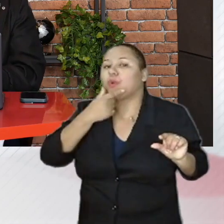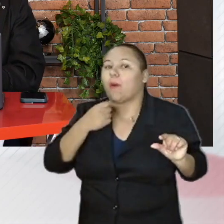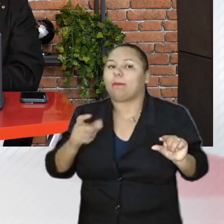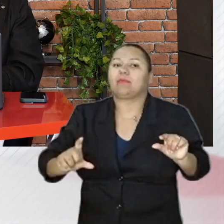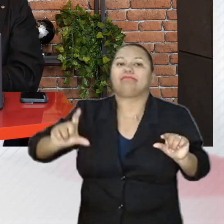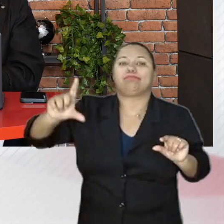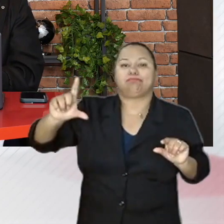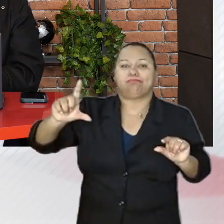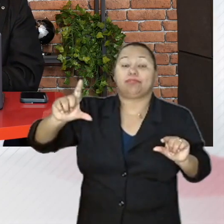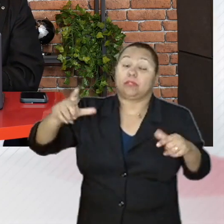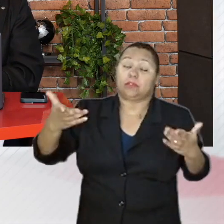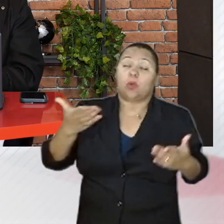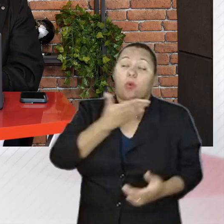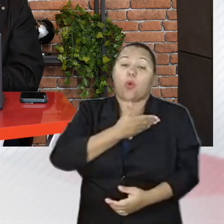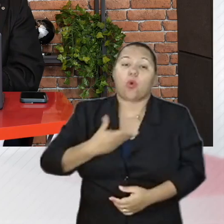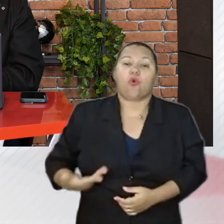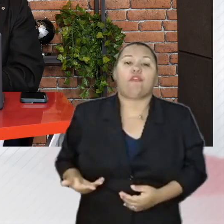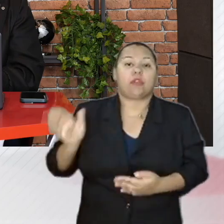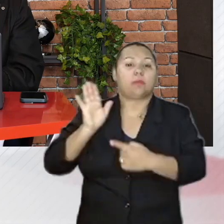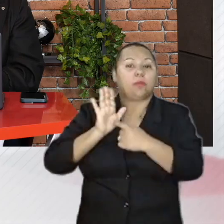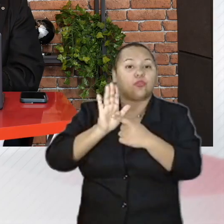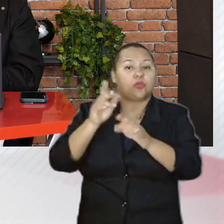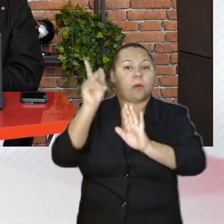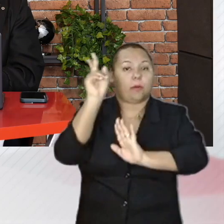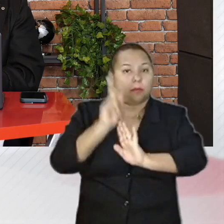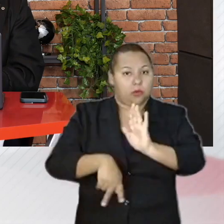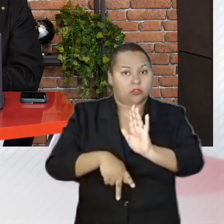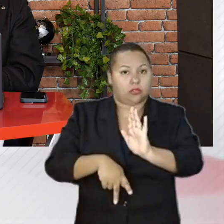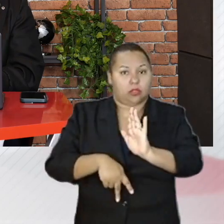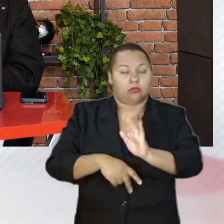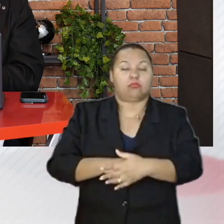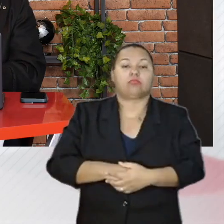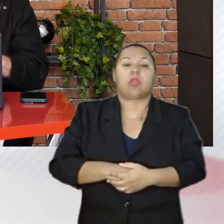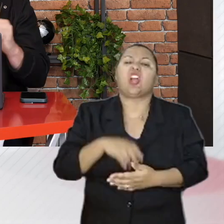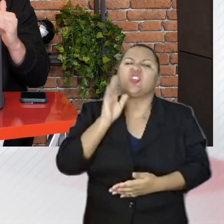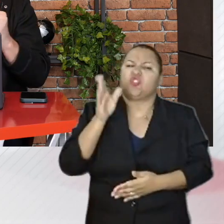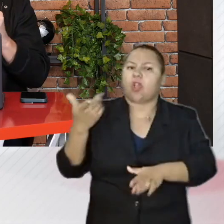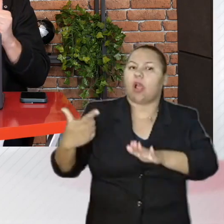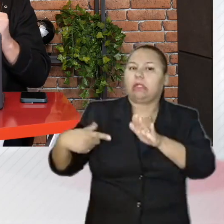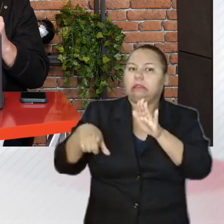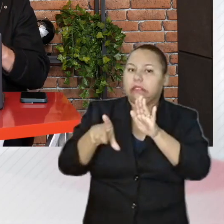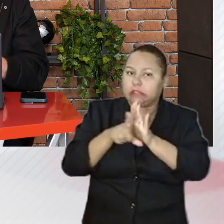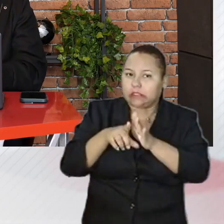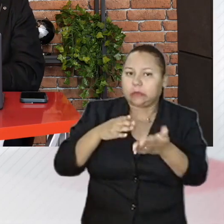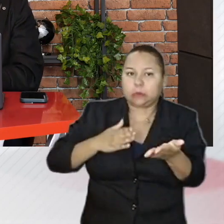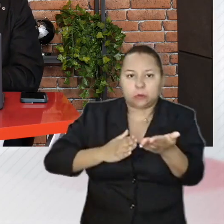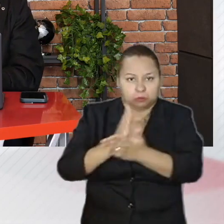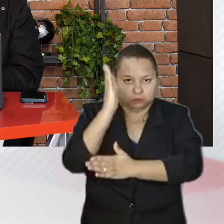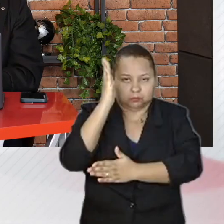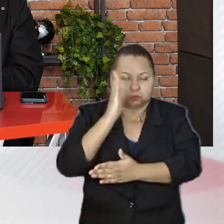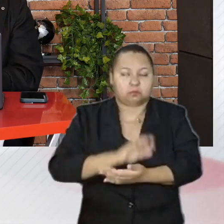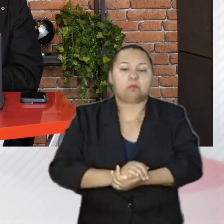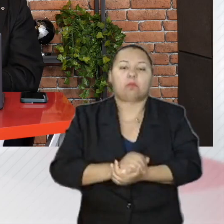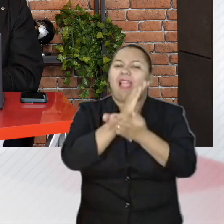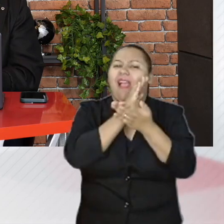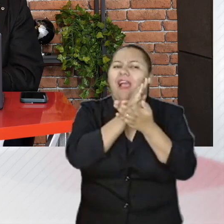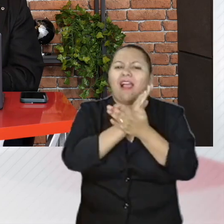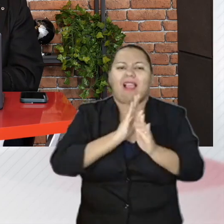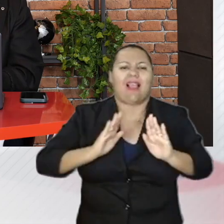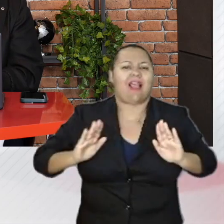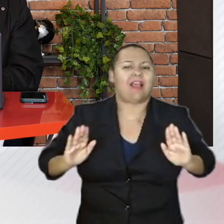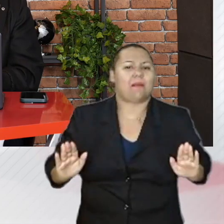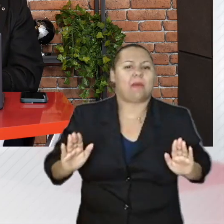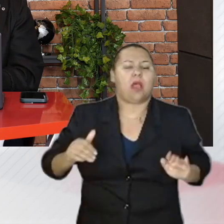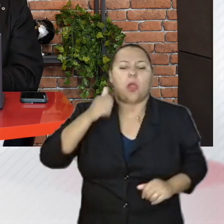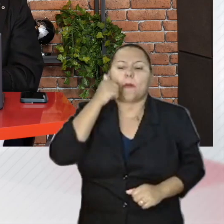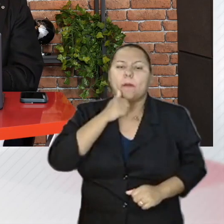apresentou recentemente um projeto, e já se tornou lei, que é realmente acabar com essa distorção que mulher não pode ganhar